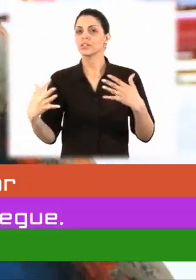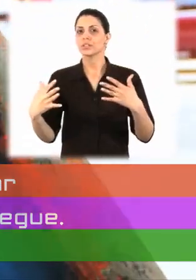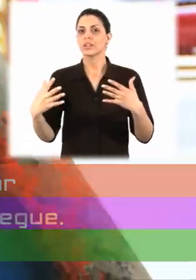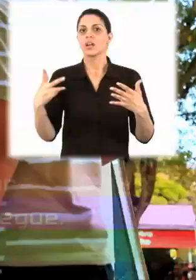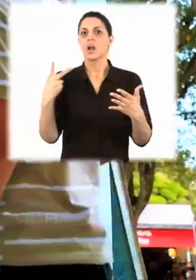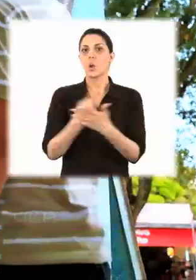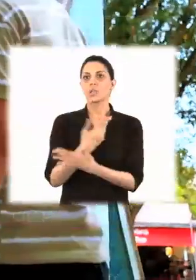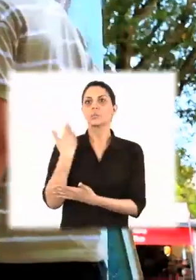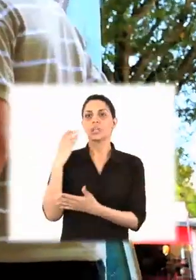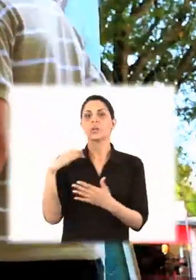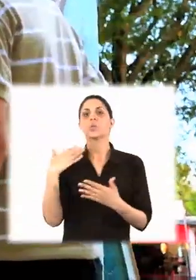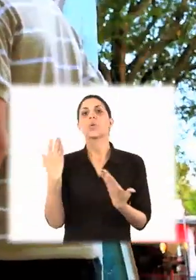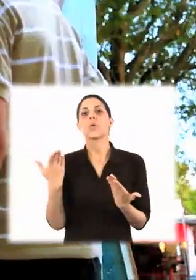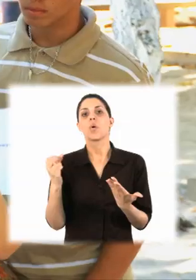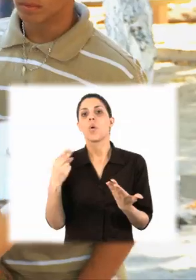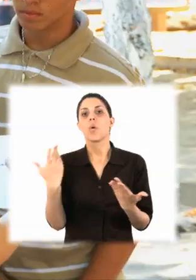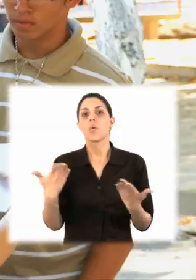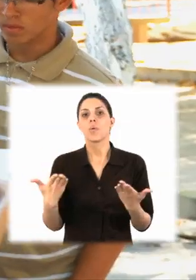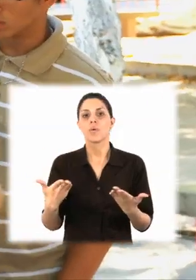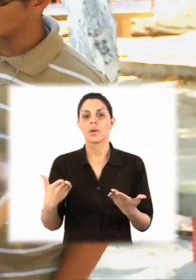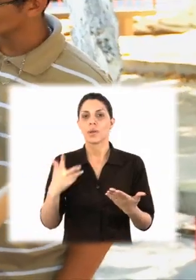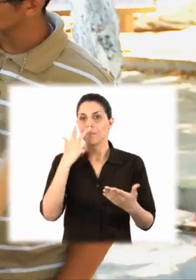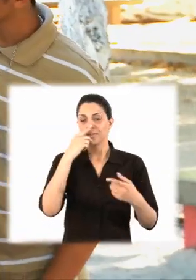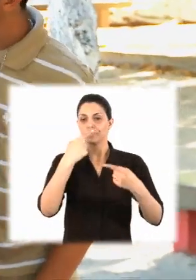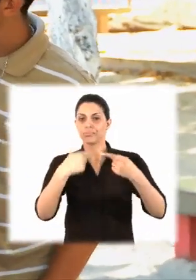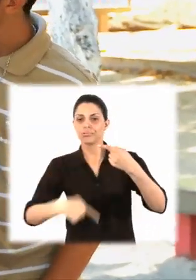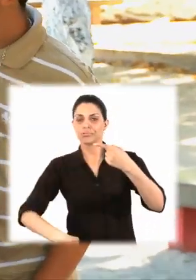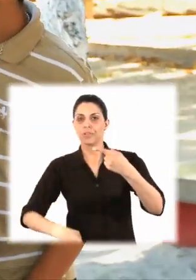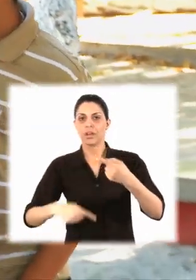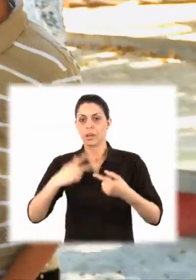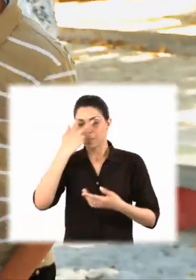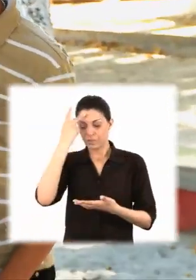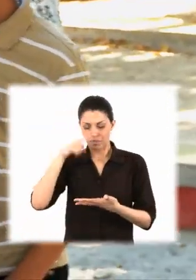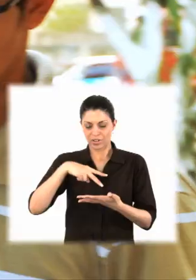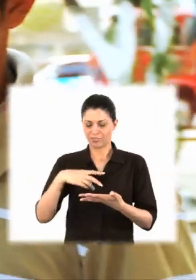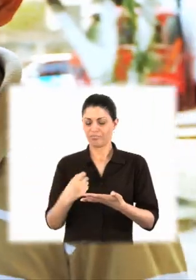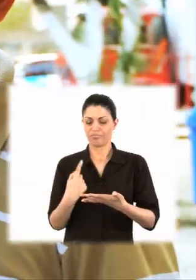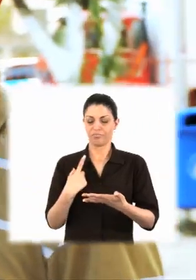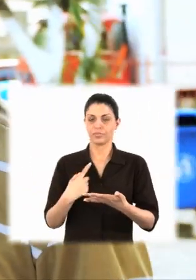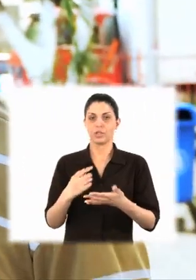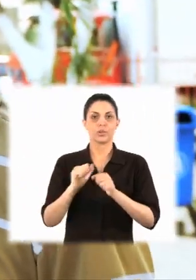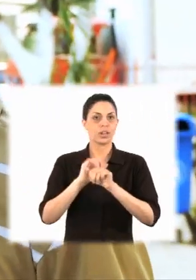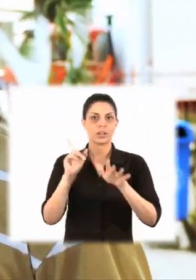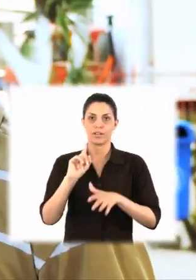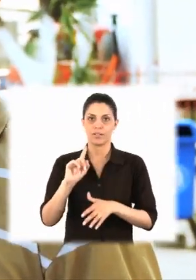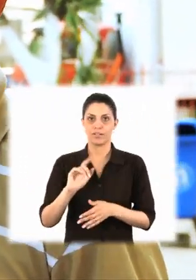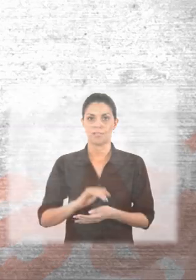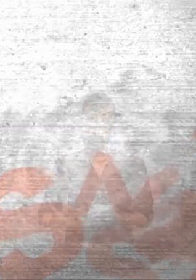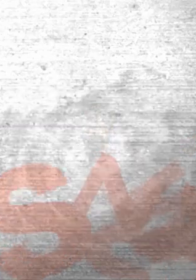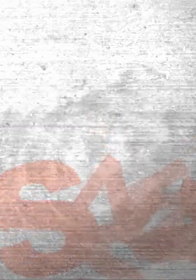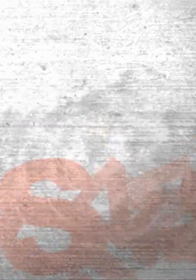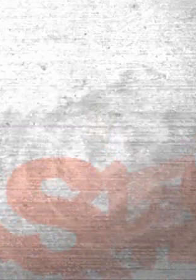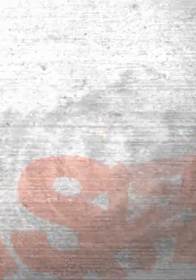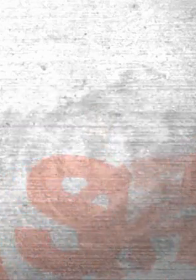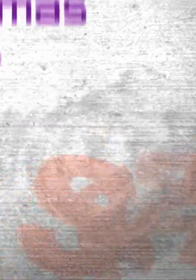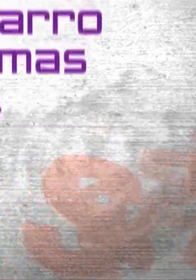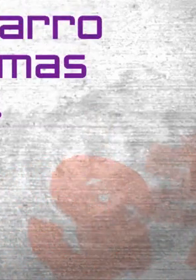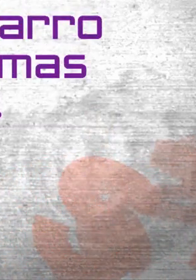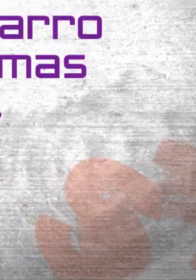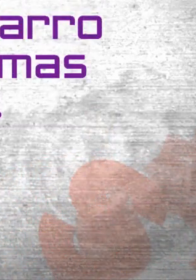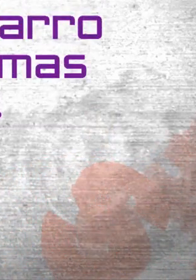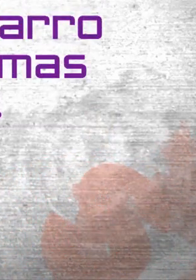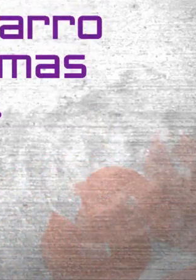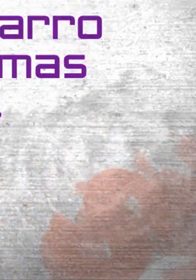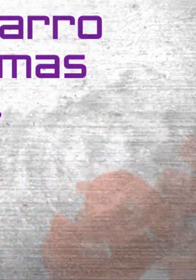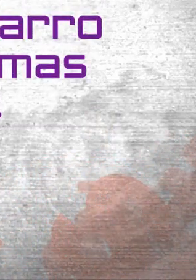acontecendo a história. Vai perder a unidade, né? Vai deixar o meu leitor confuso. Aí a história não ficou clara. Ele tentou fazer